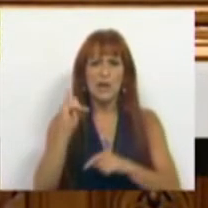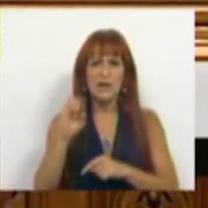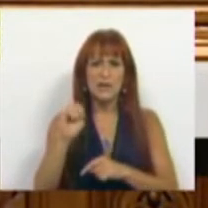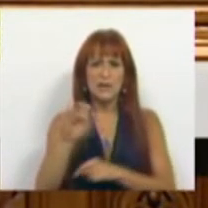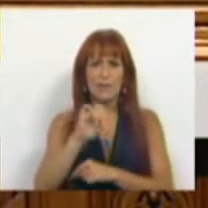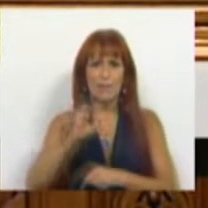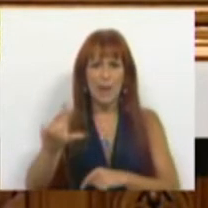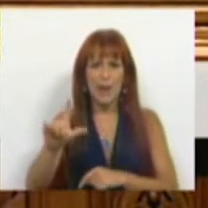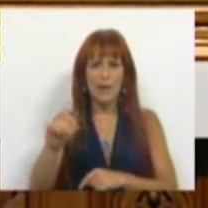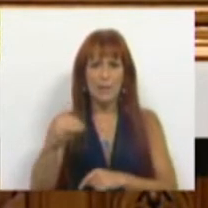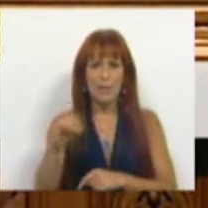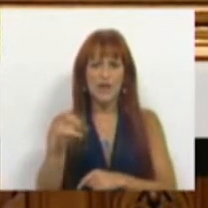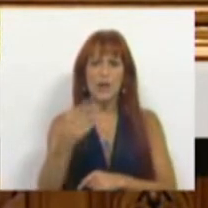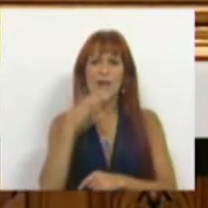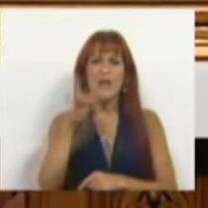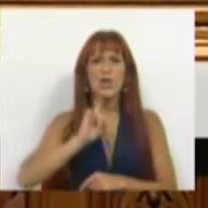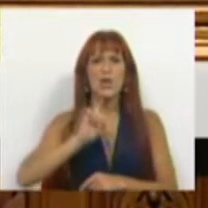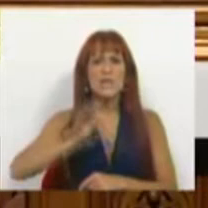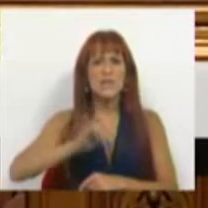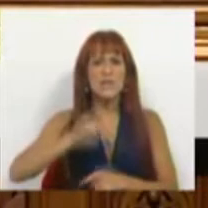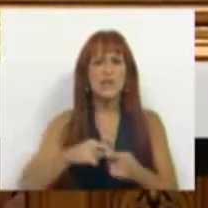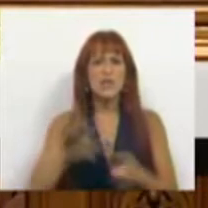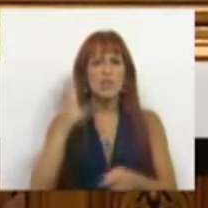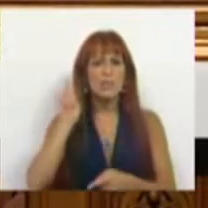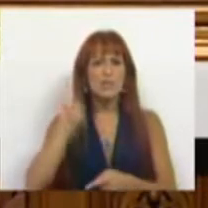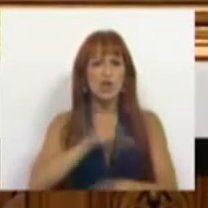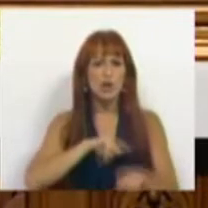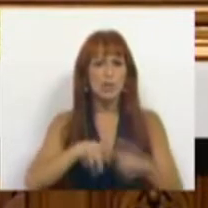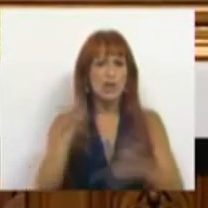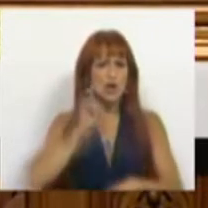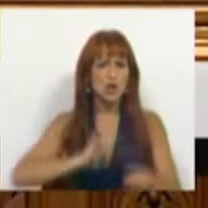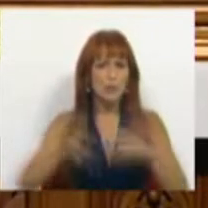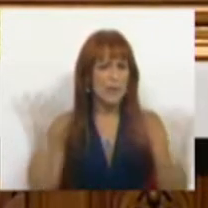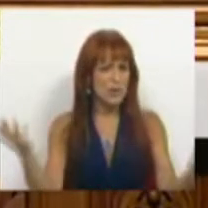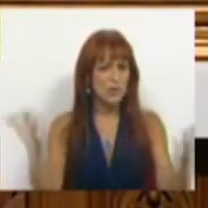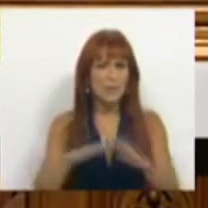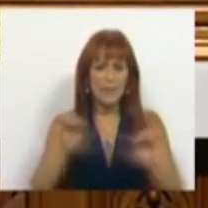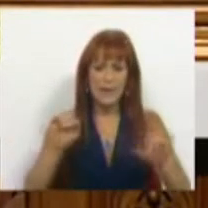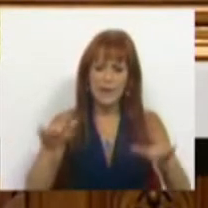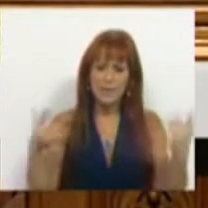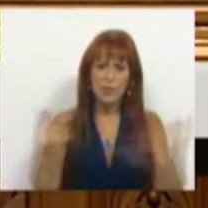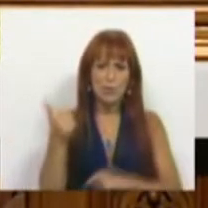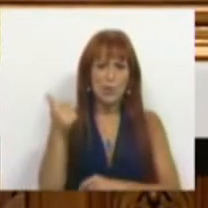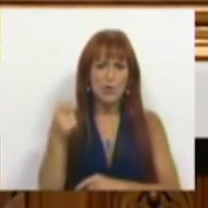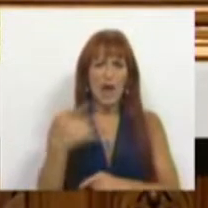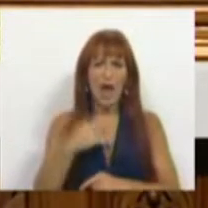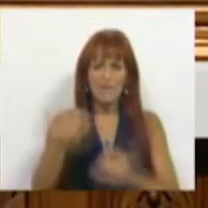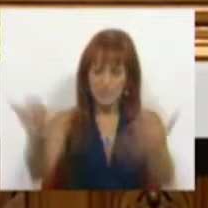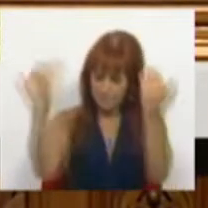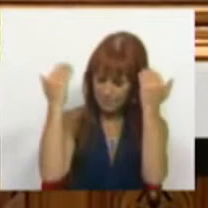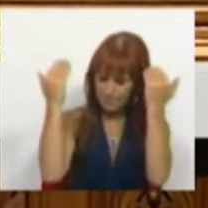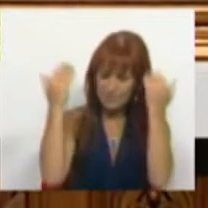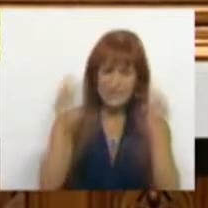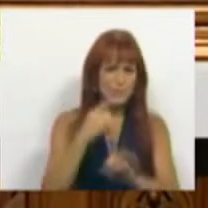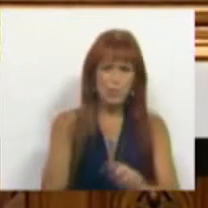Obrigada, Sra. Presidente, Sra. Presidente, Srs. Deputados, Sras. Deputadas. Em primeiro lugar, o Bloco de Esquerda quer saudar de